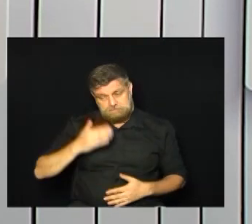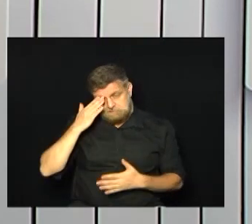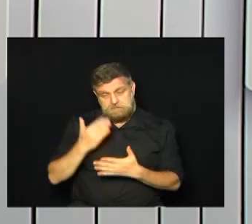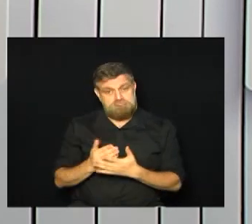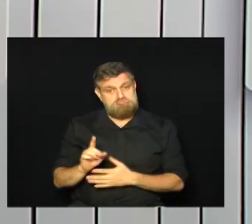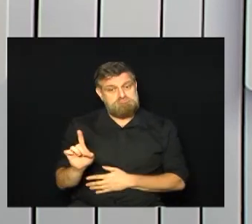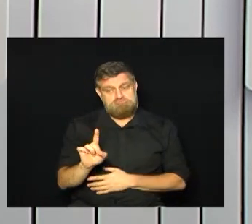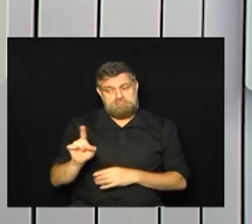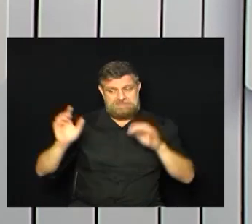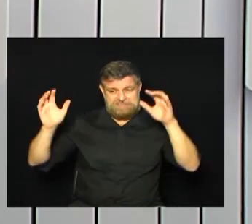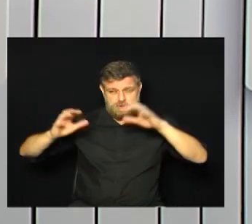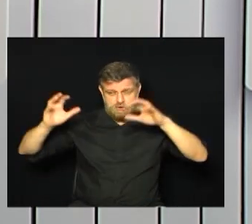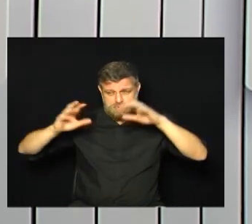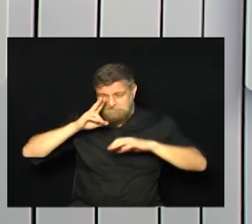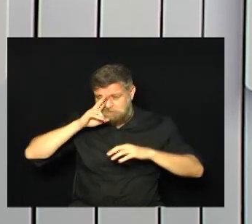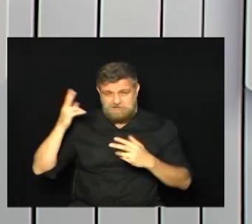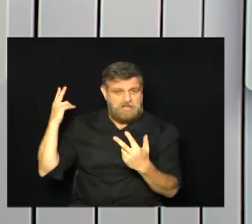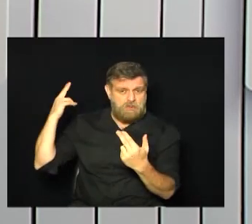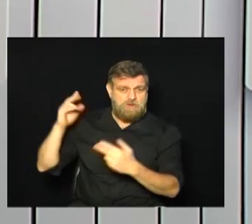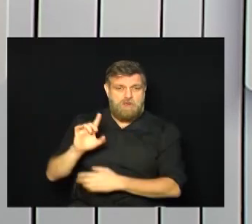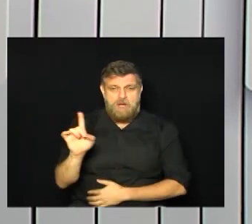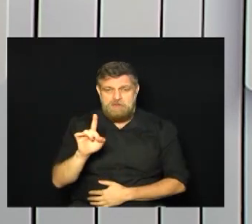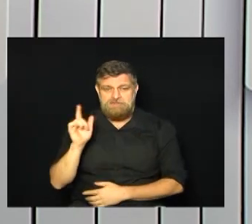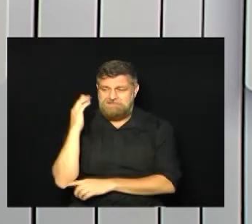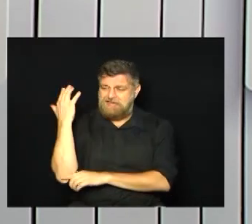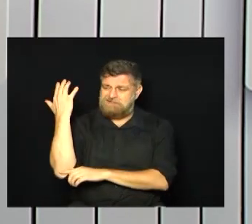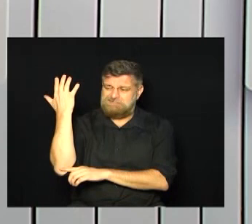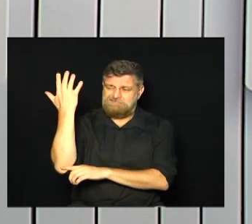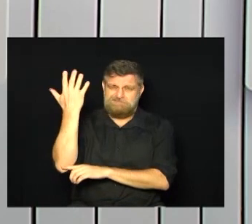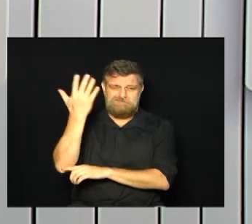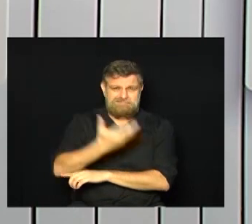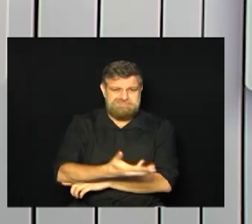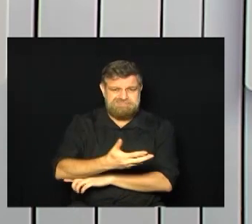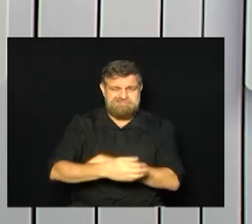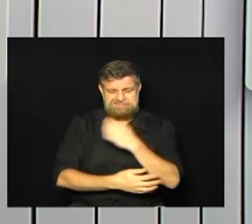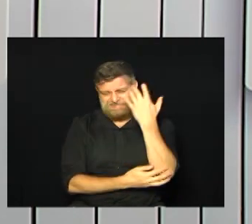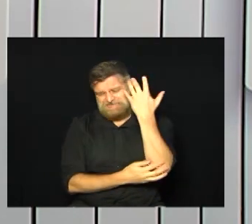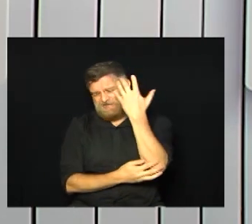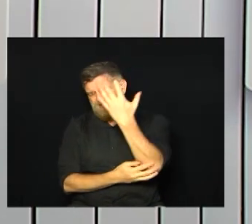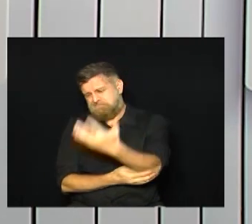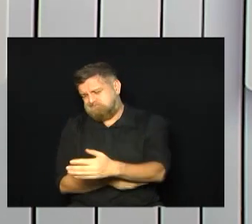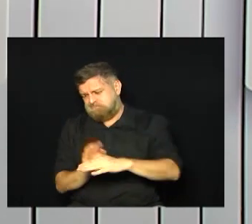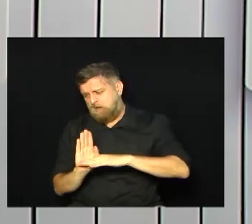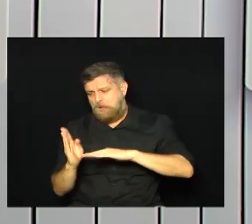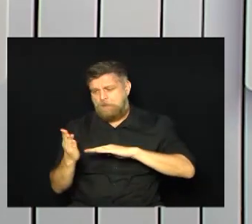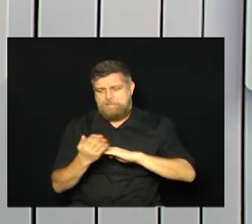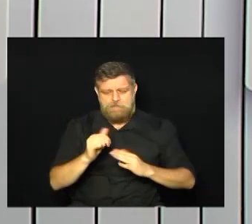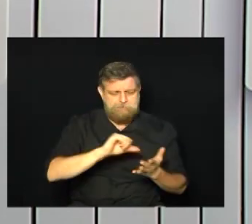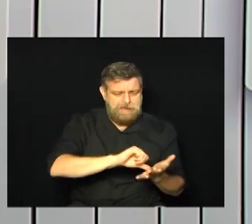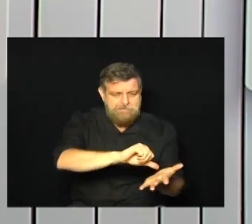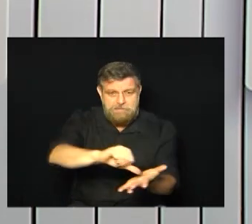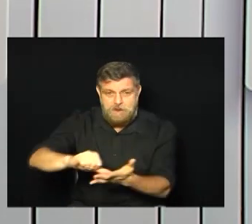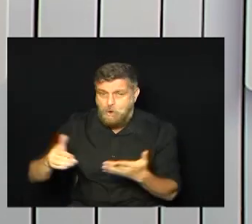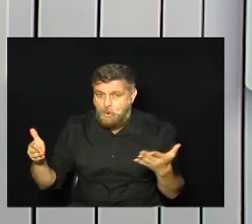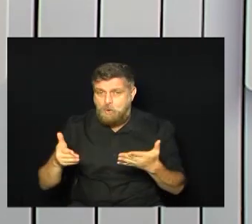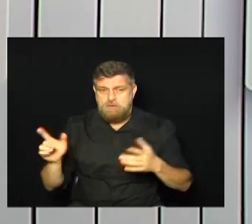essa chuva com a intensidade, até porque teve queda de árvore em vários pontos, em vários bairros da cidade de Campinas. Hoje não